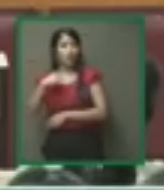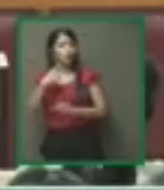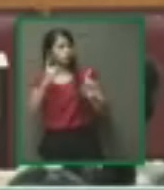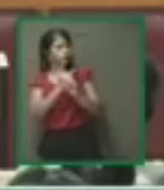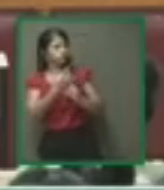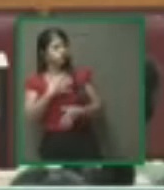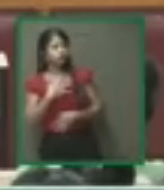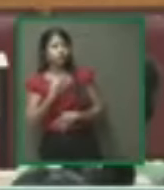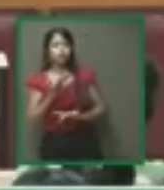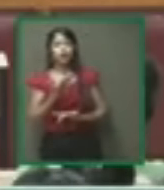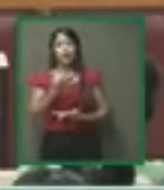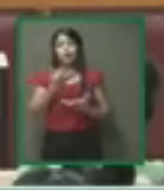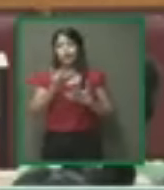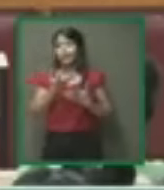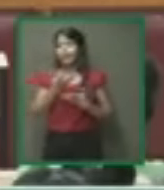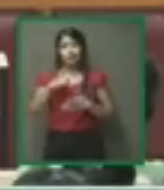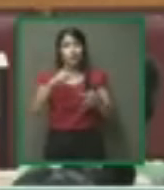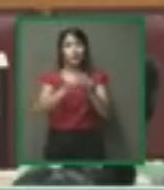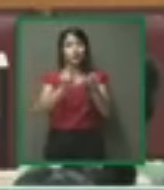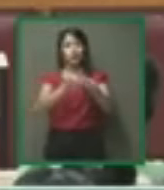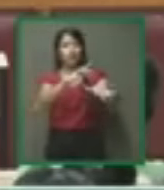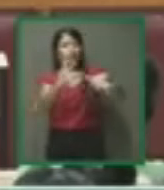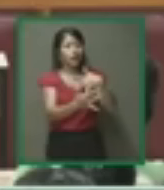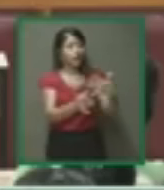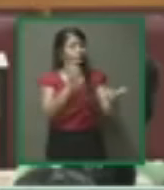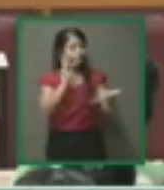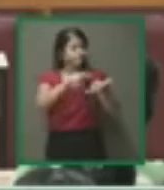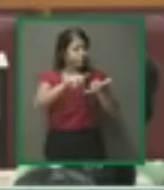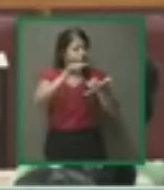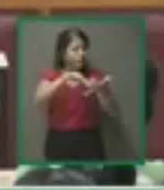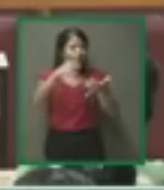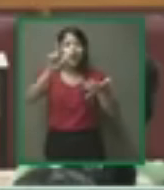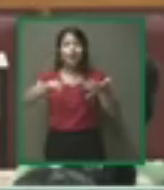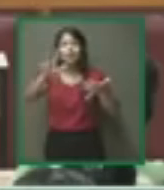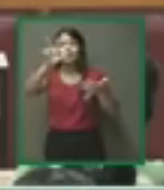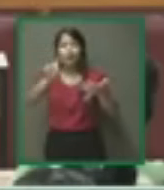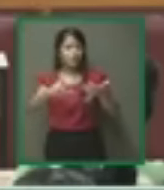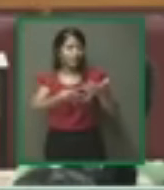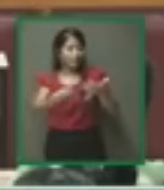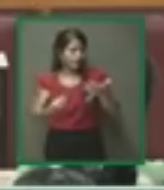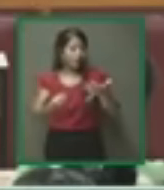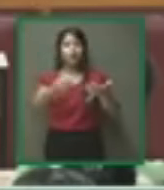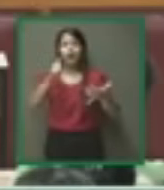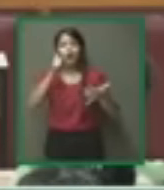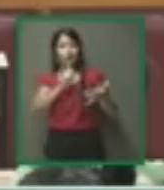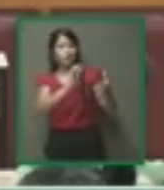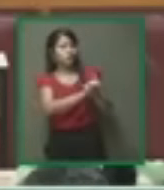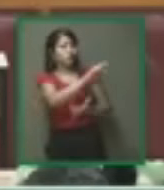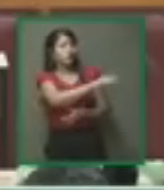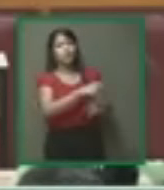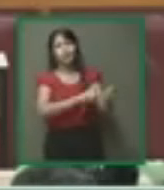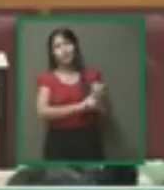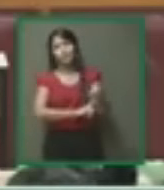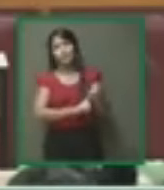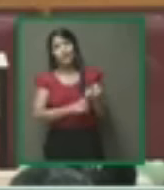comigo. De um texto que foi publicado que falava muito do meu filho. A minha esposa ficou muito nervosa, chorou muito, porque o